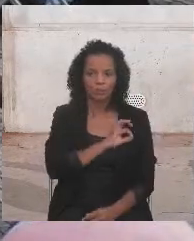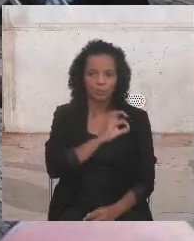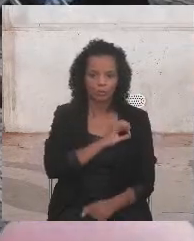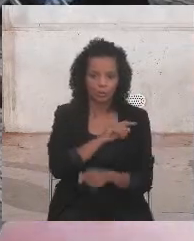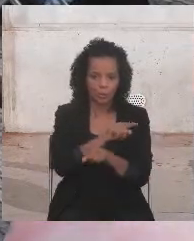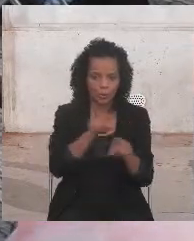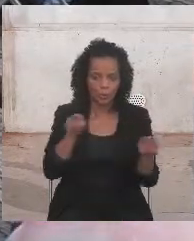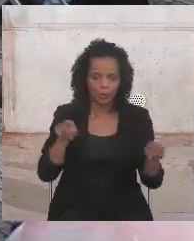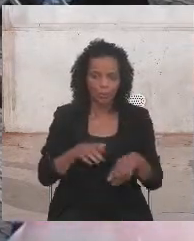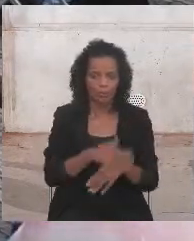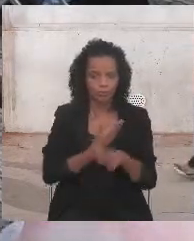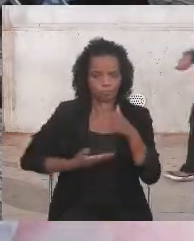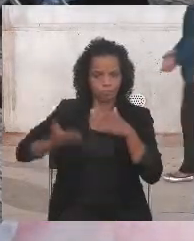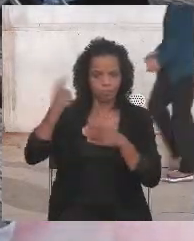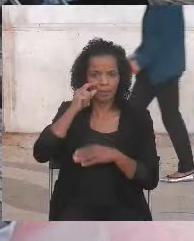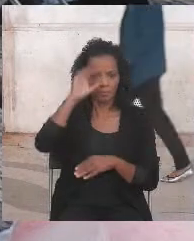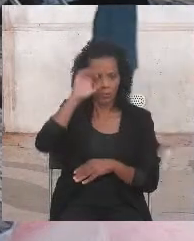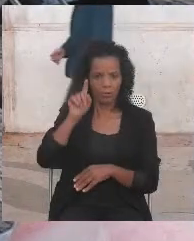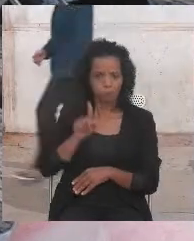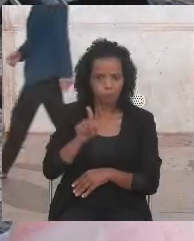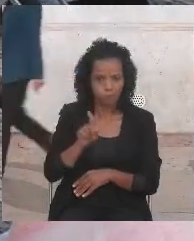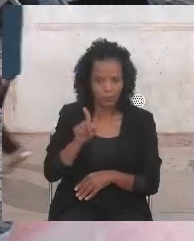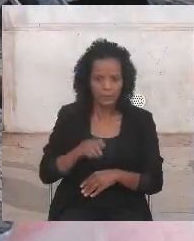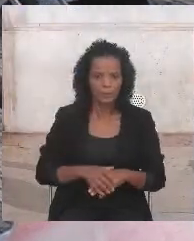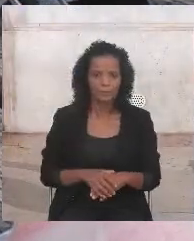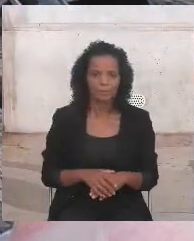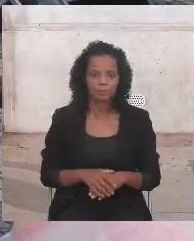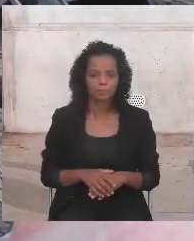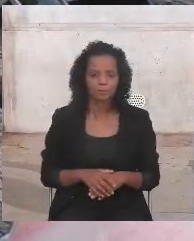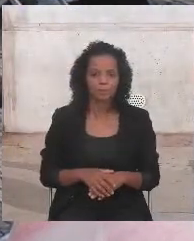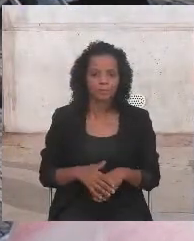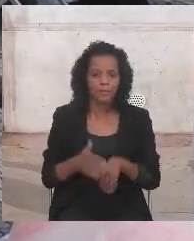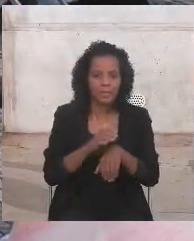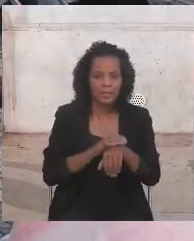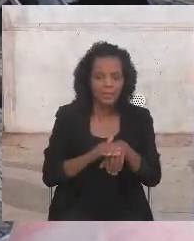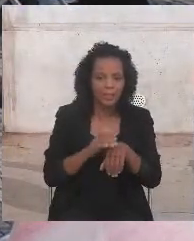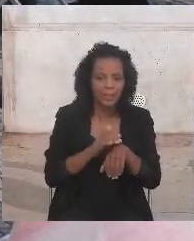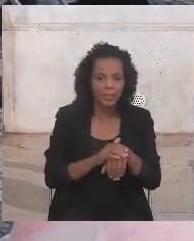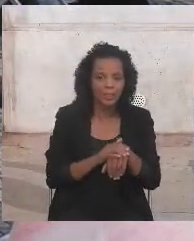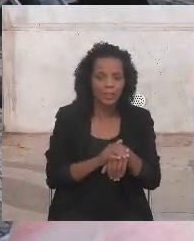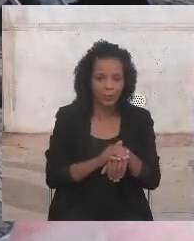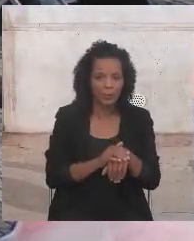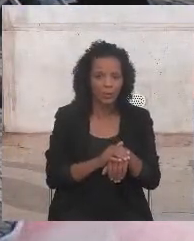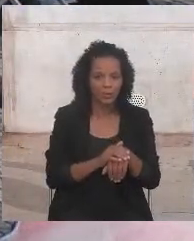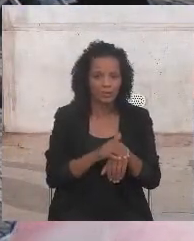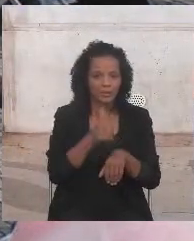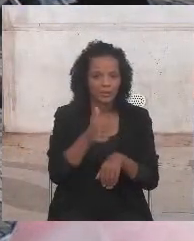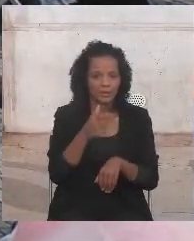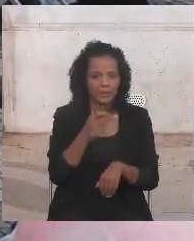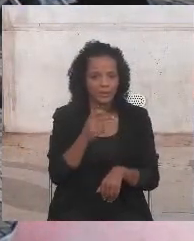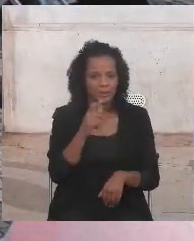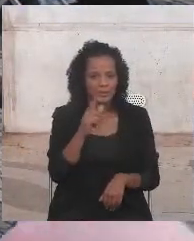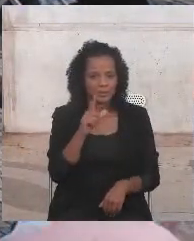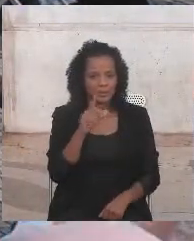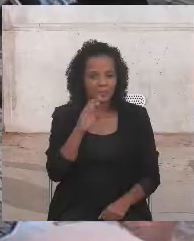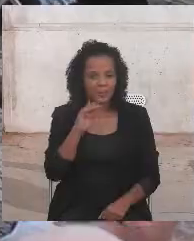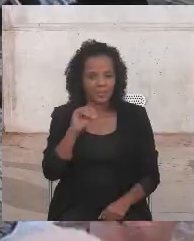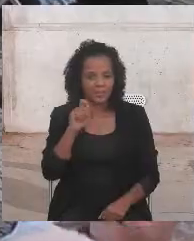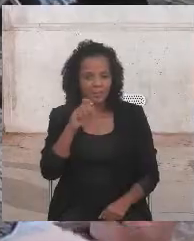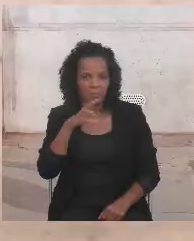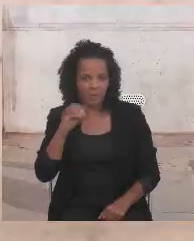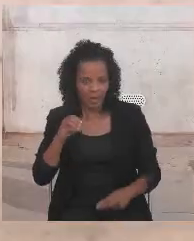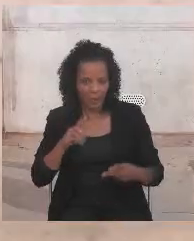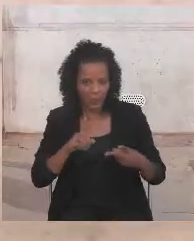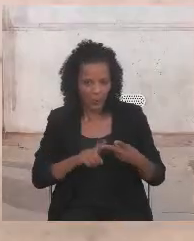Senhores antigos primeiros ministros, meu querido Francisco Pinto Balsemão, Pedro Santana